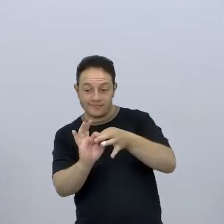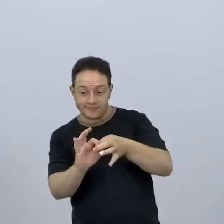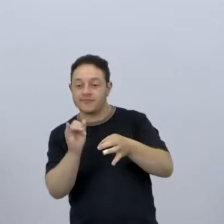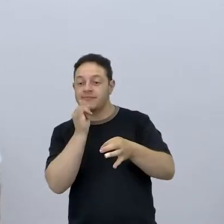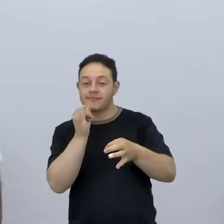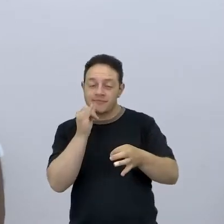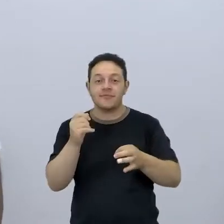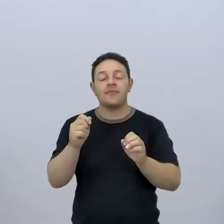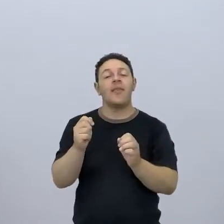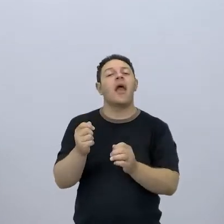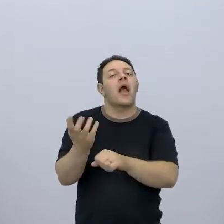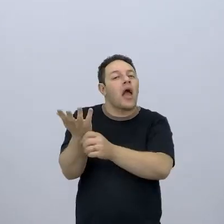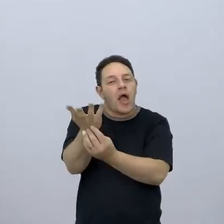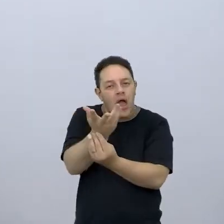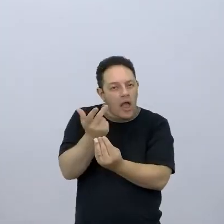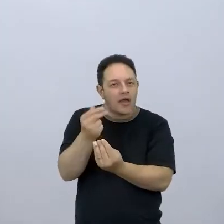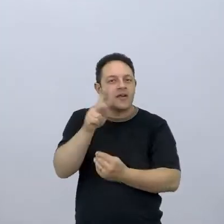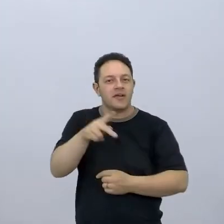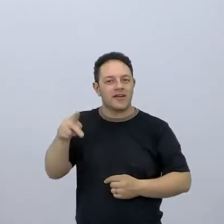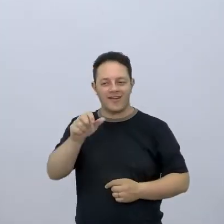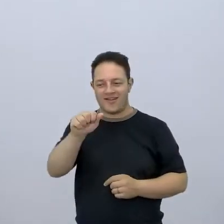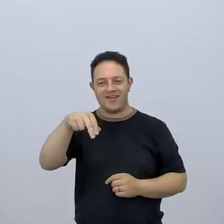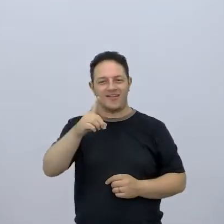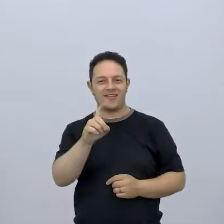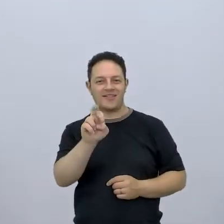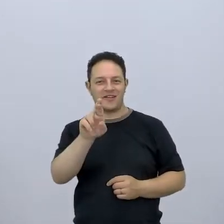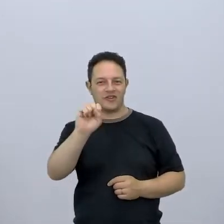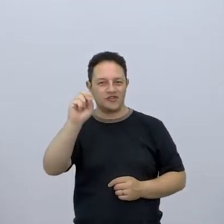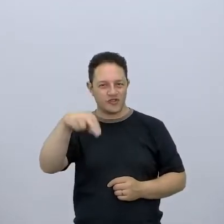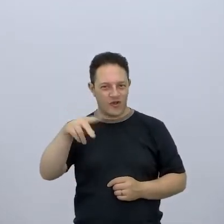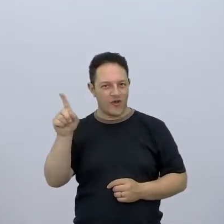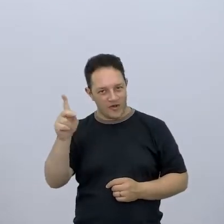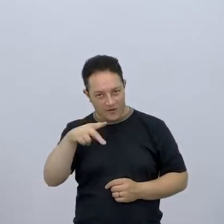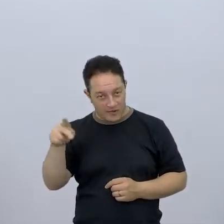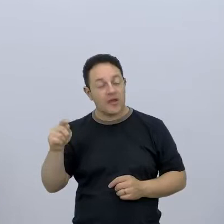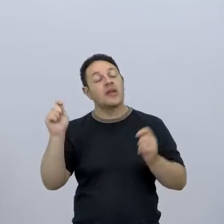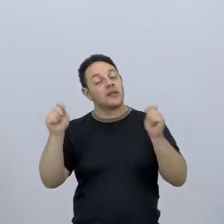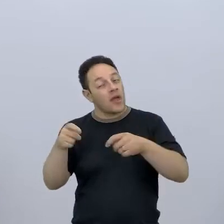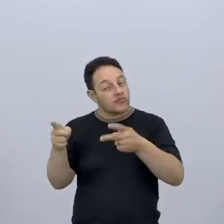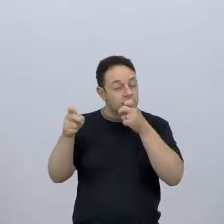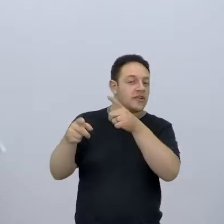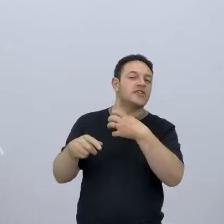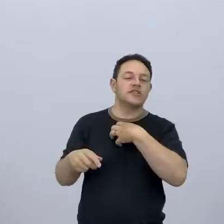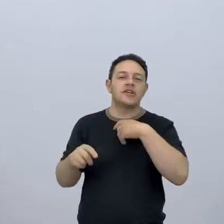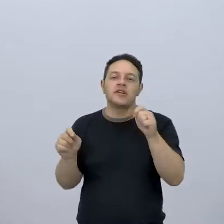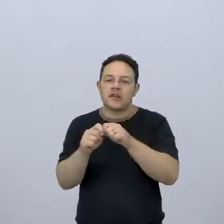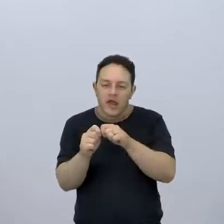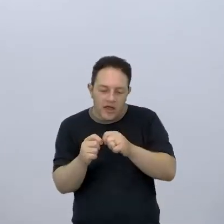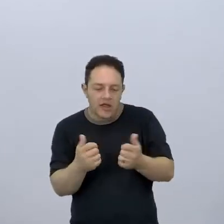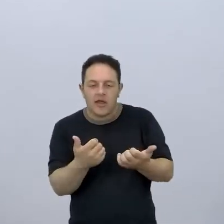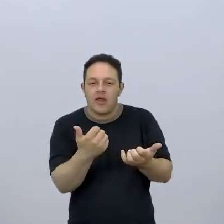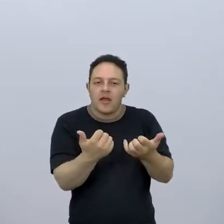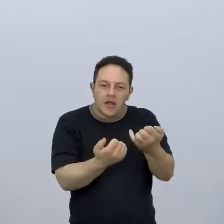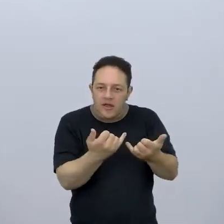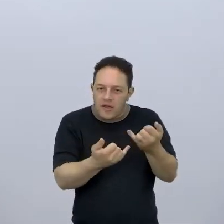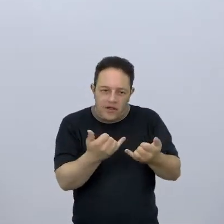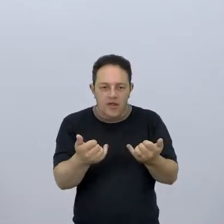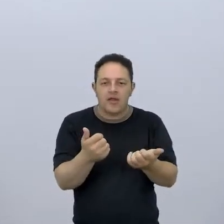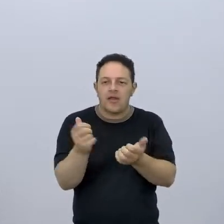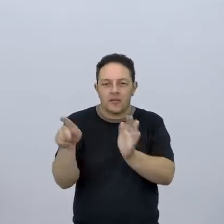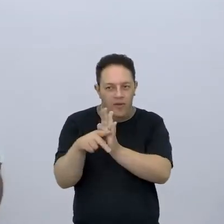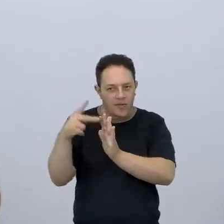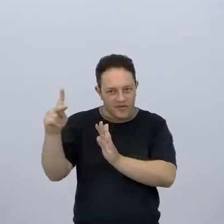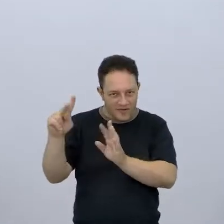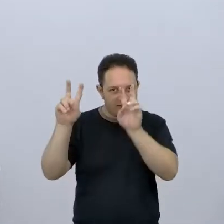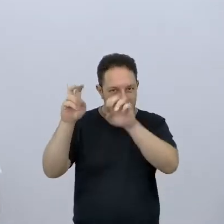a parte de artes do professor Anderson Félix, a gente percebe que a gente pode trabalhar também no design de games, que é o componente dele, Sim.